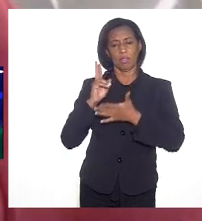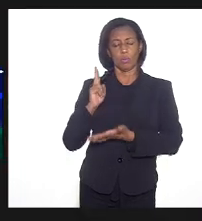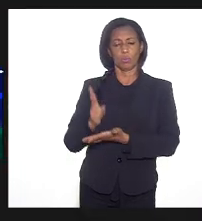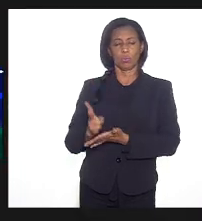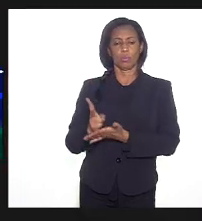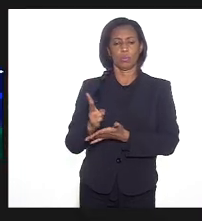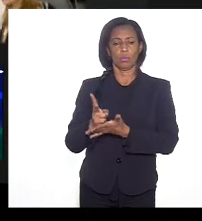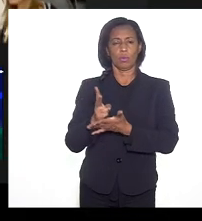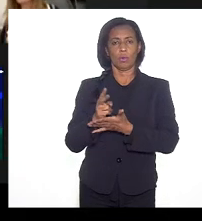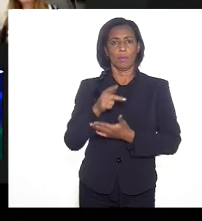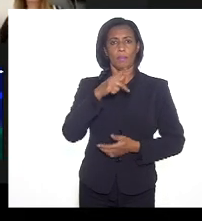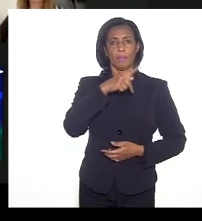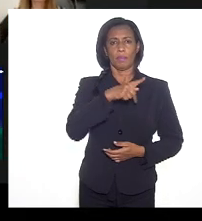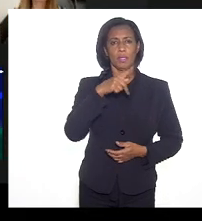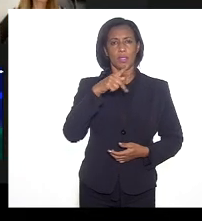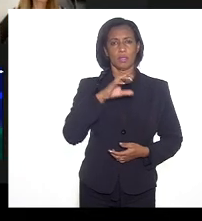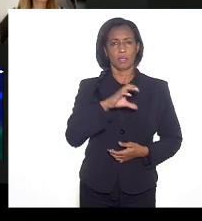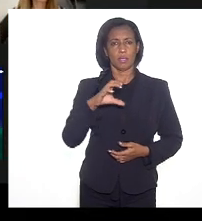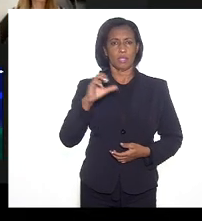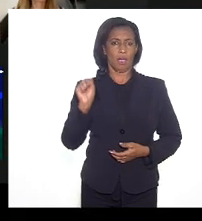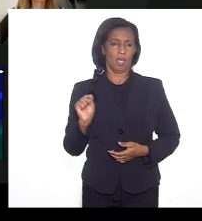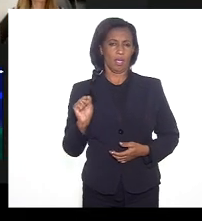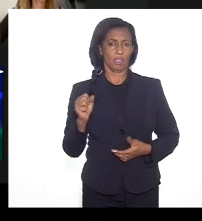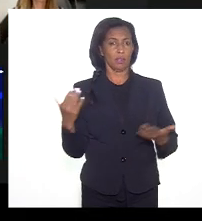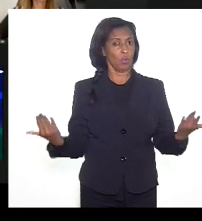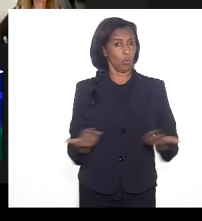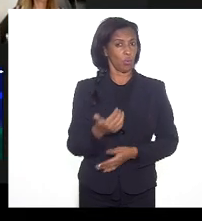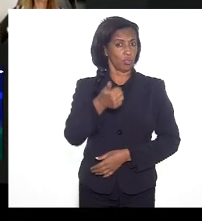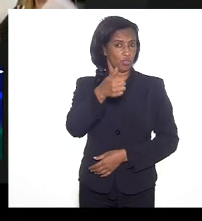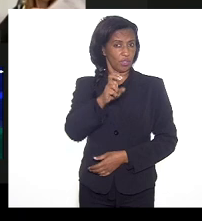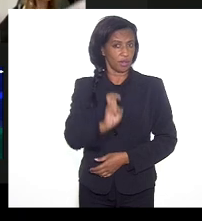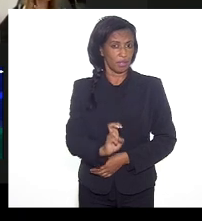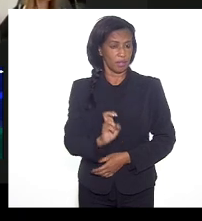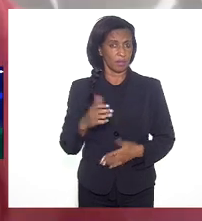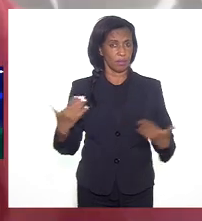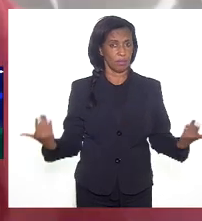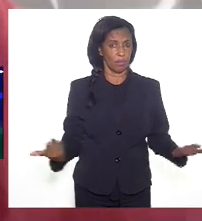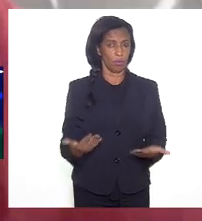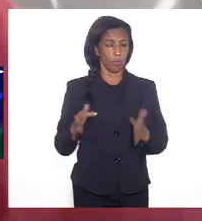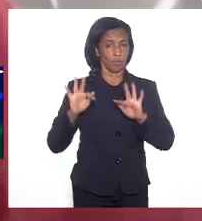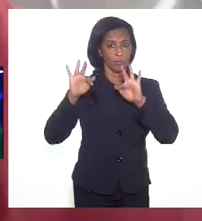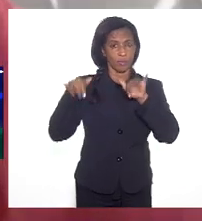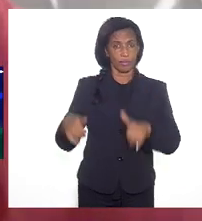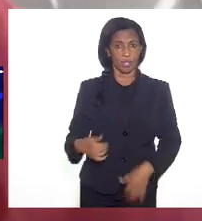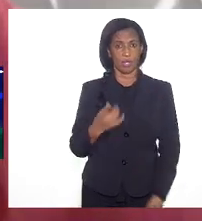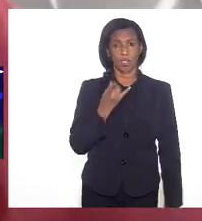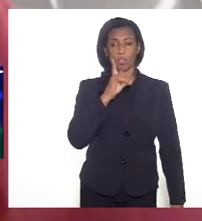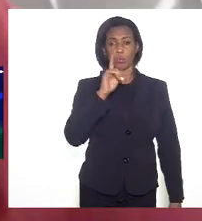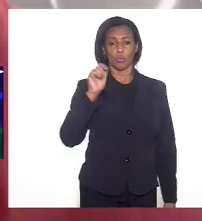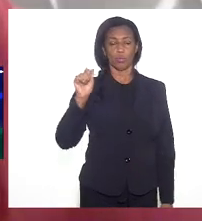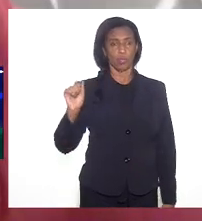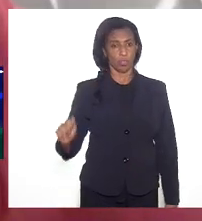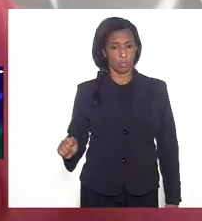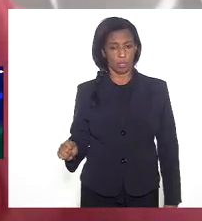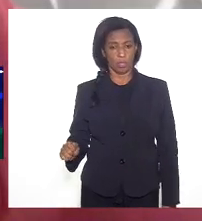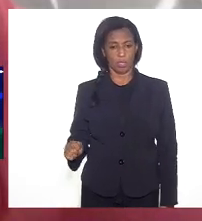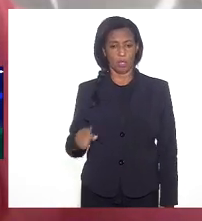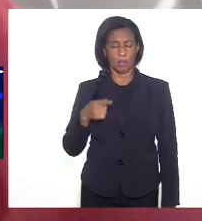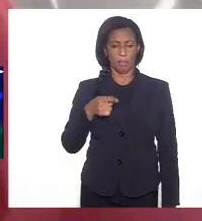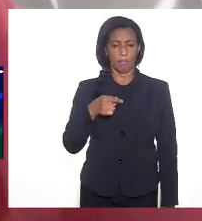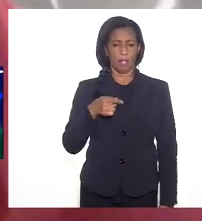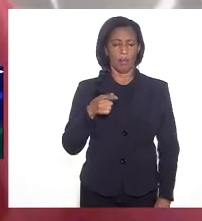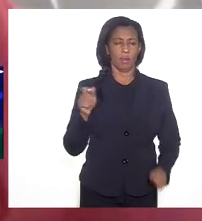ao PCCS hoje é dia 15 portanto hoje se encerra a data para a